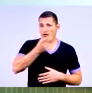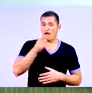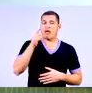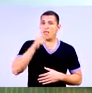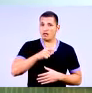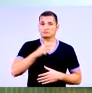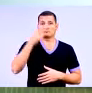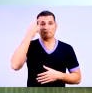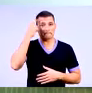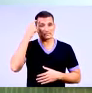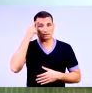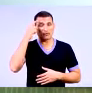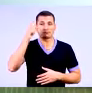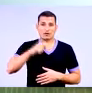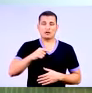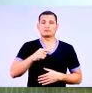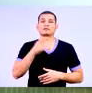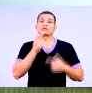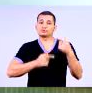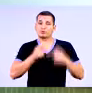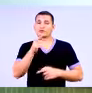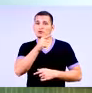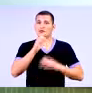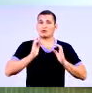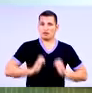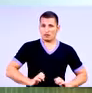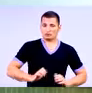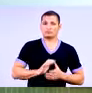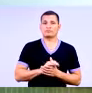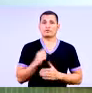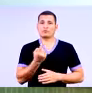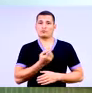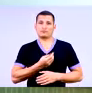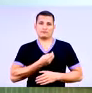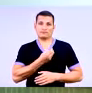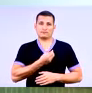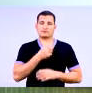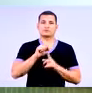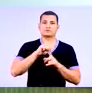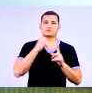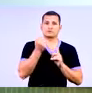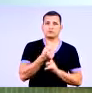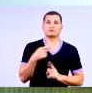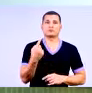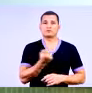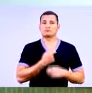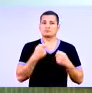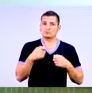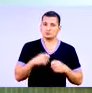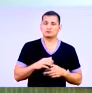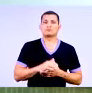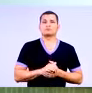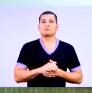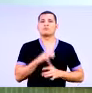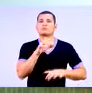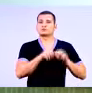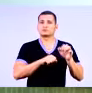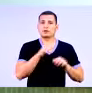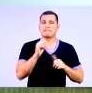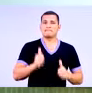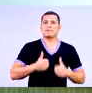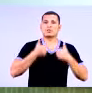é o que é questionado por essa ética. Uma vez que nós vivemos em sociedade, nós temos que buscar soluções para os